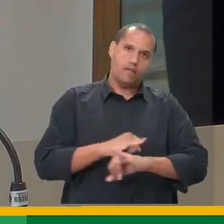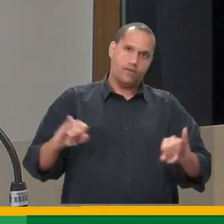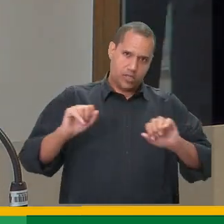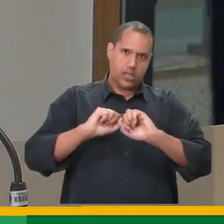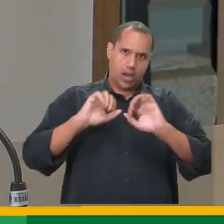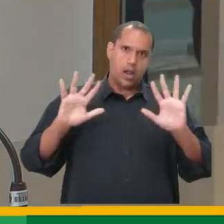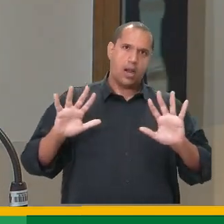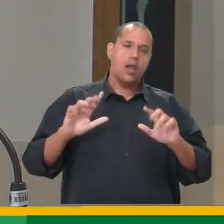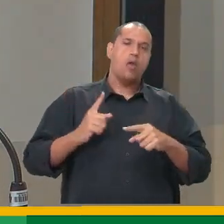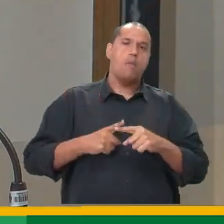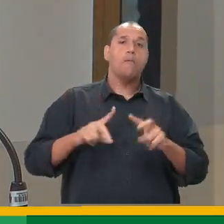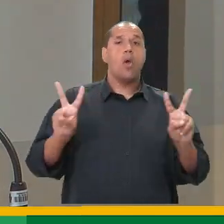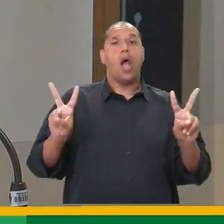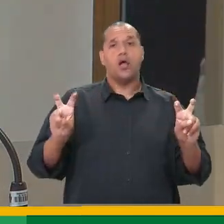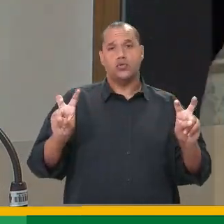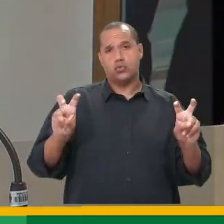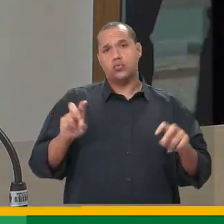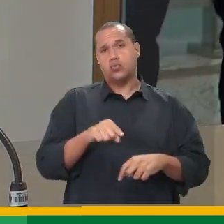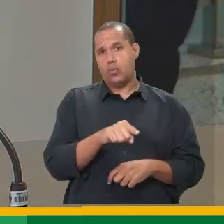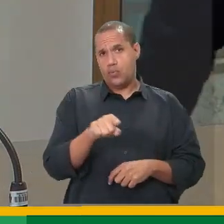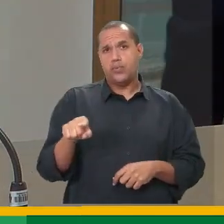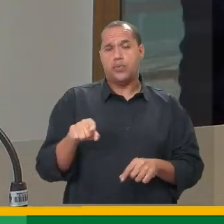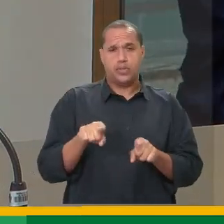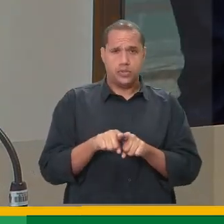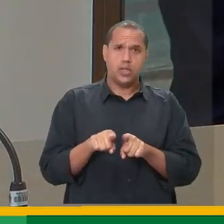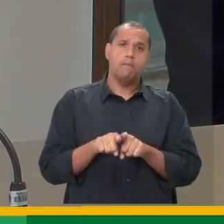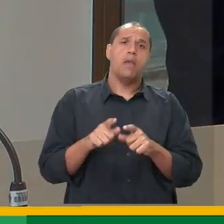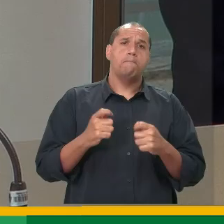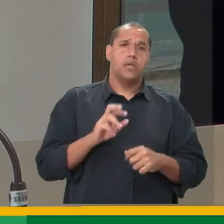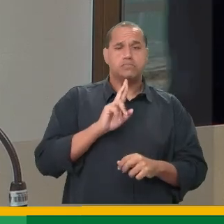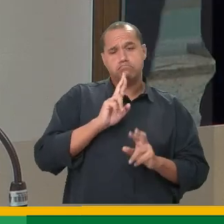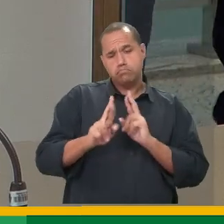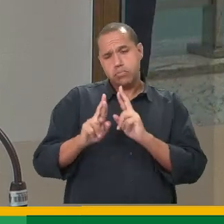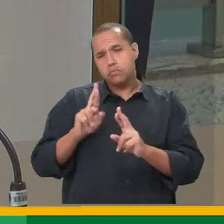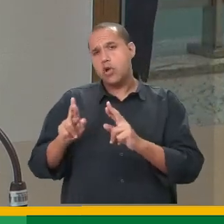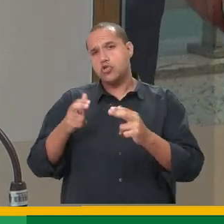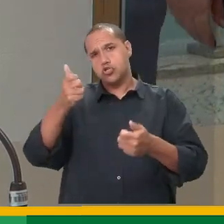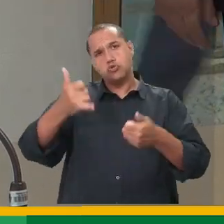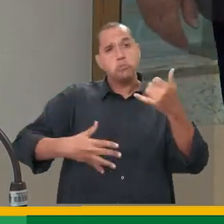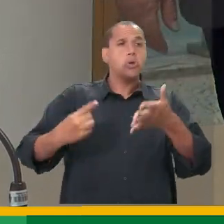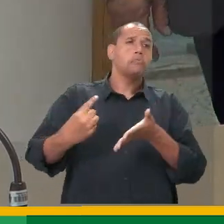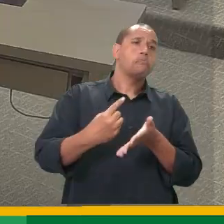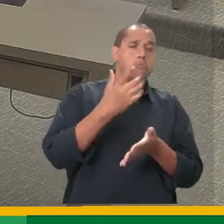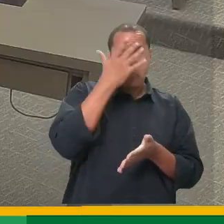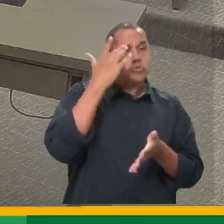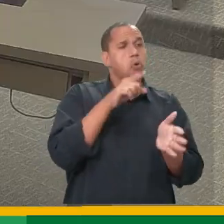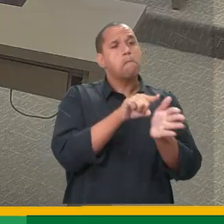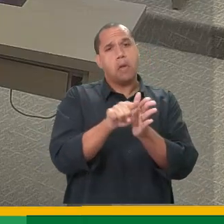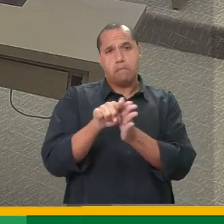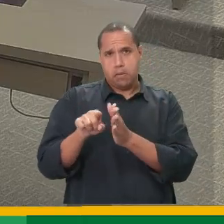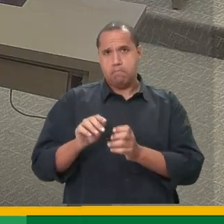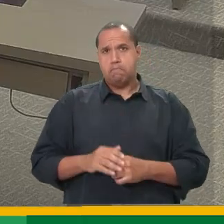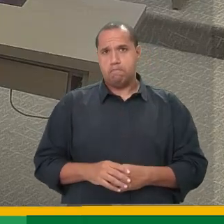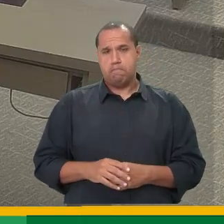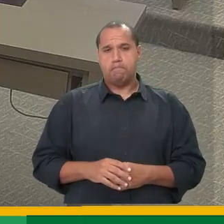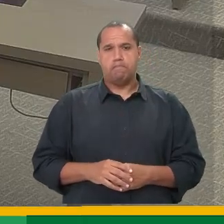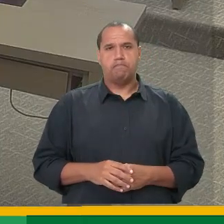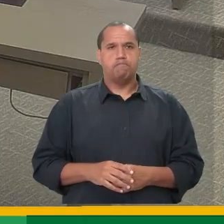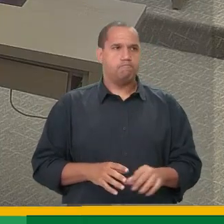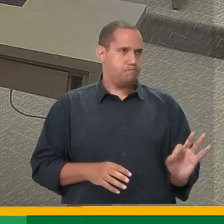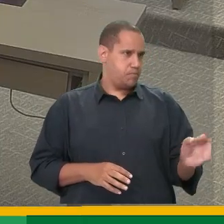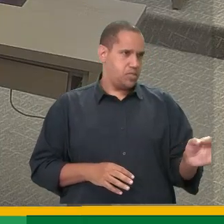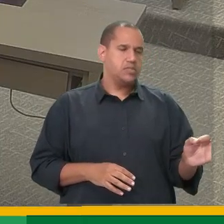é uma matéria que amanhã vocês vão estar também dando resposta a quem quiser perfeitamente